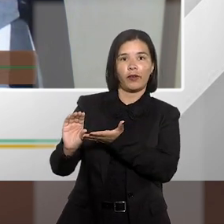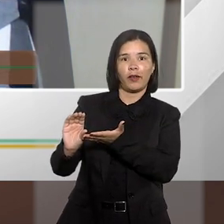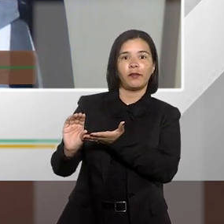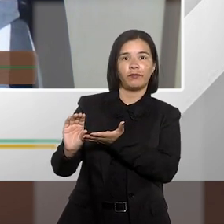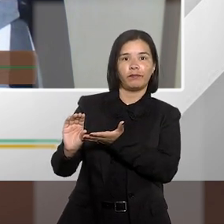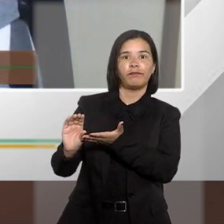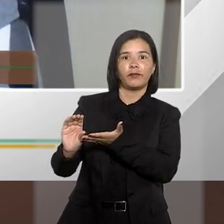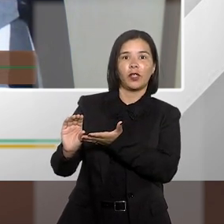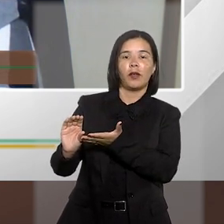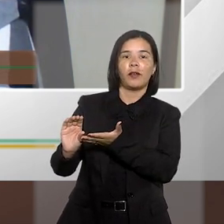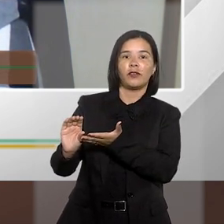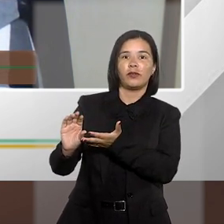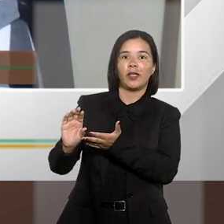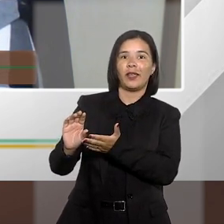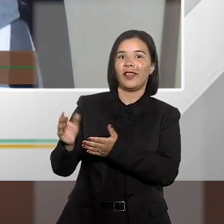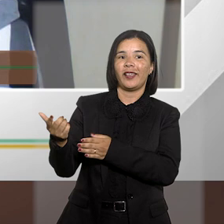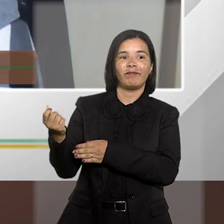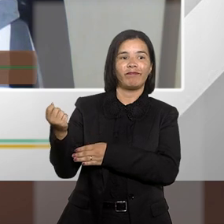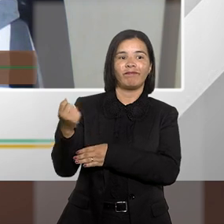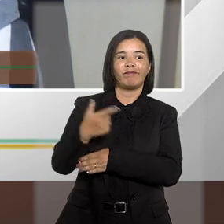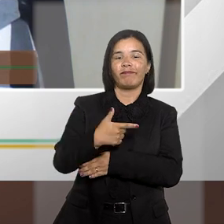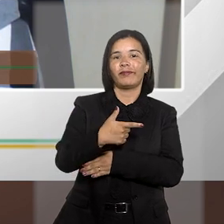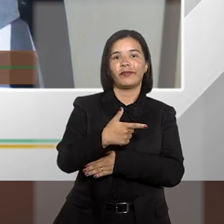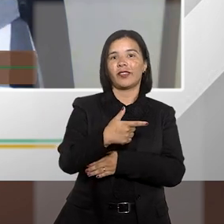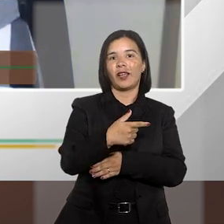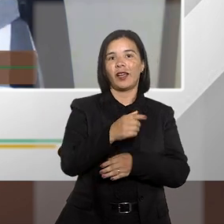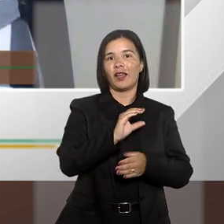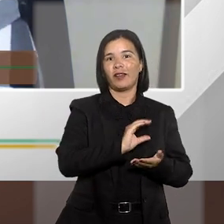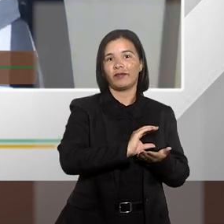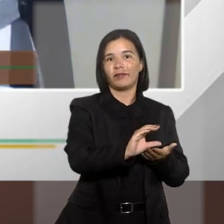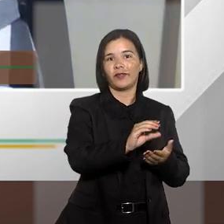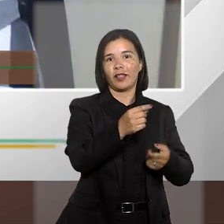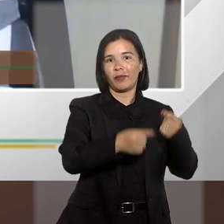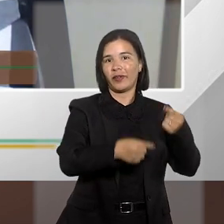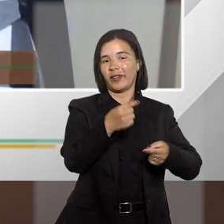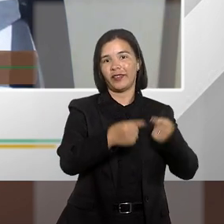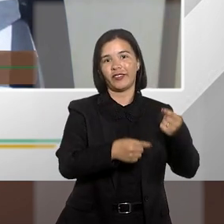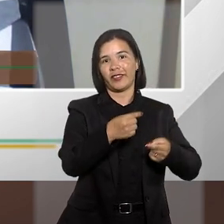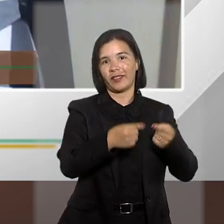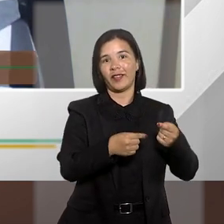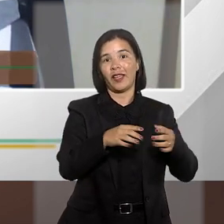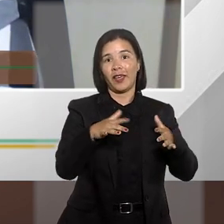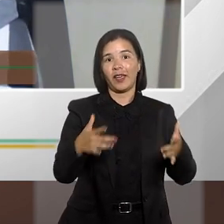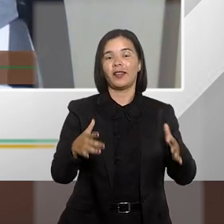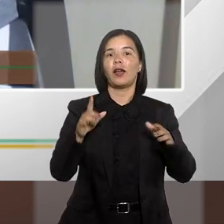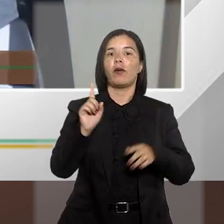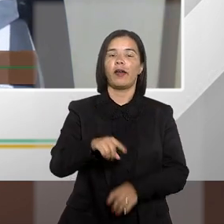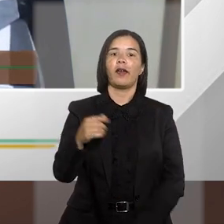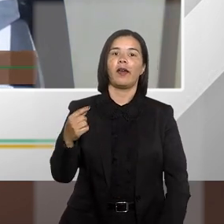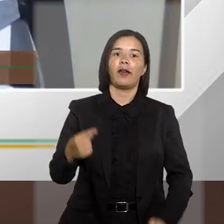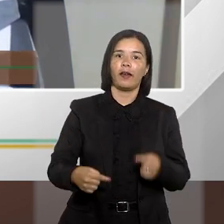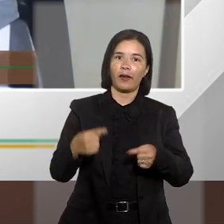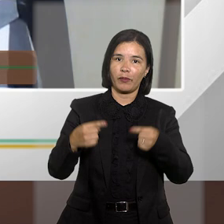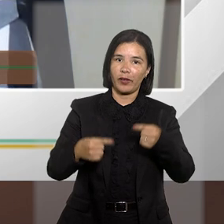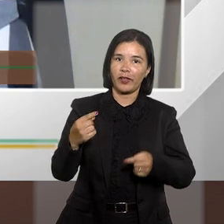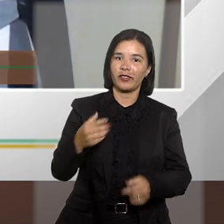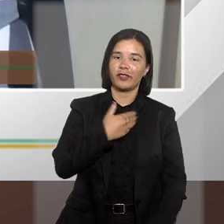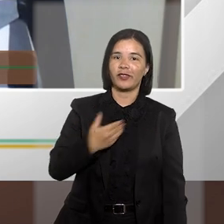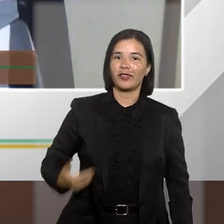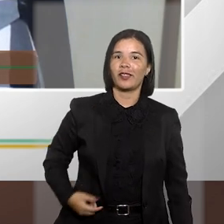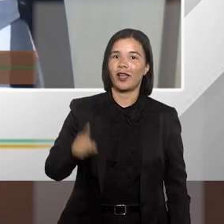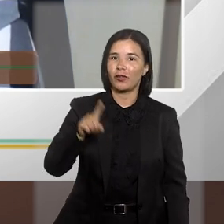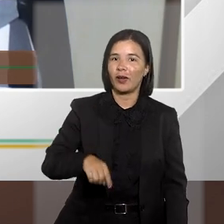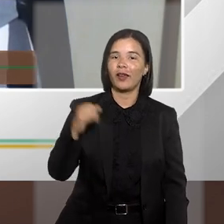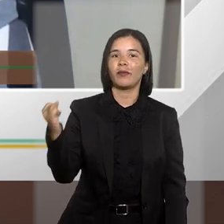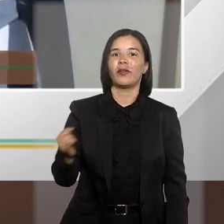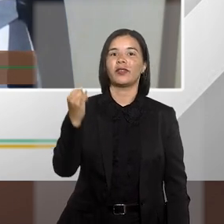pública específica para a população LGBTQIA+. Acho que é importante isso, a gente ter política de Estado. Acho que é fundamental a gente compreender